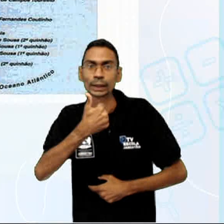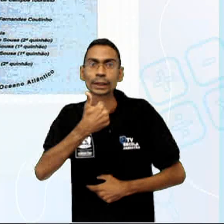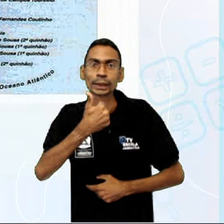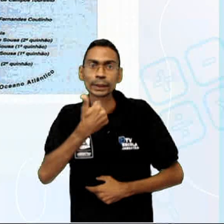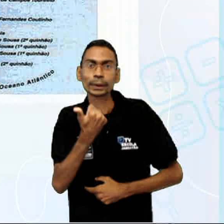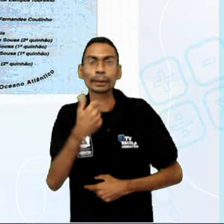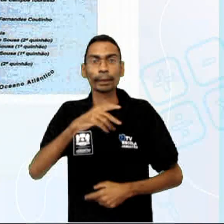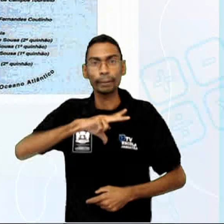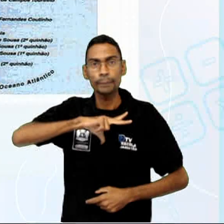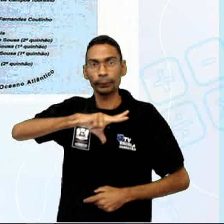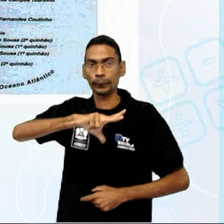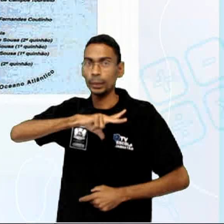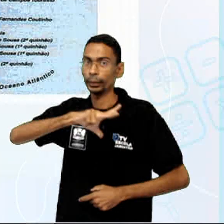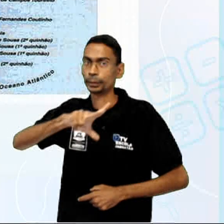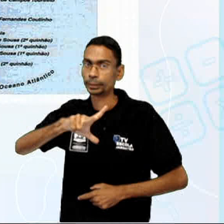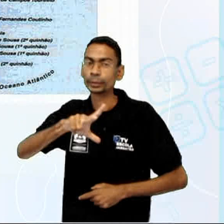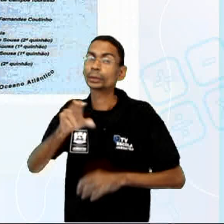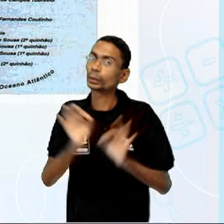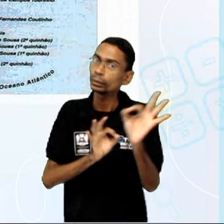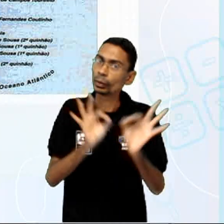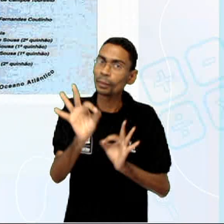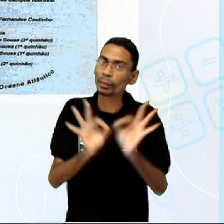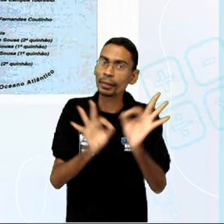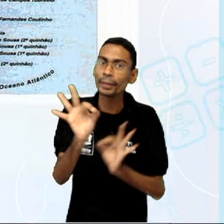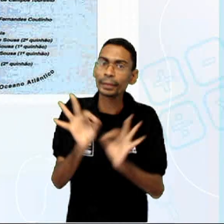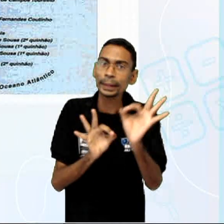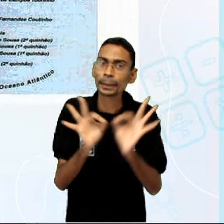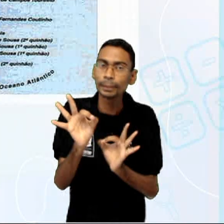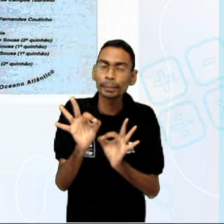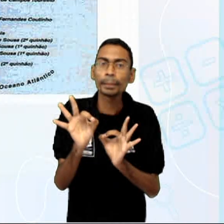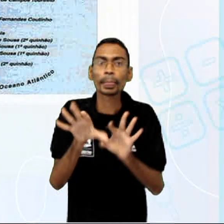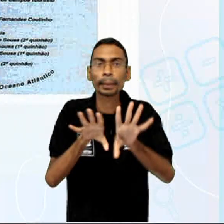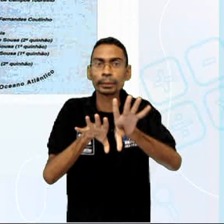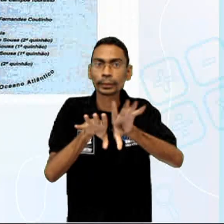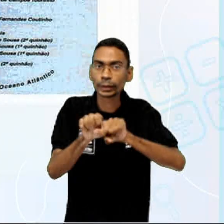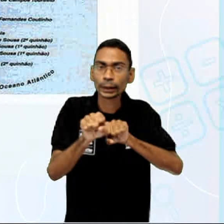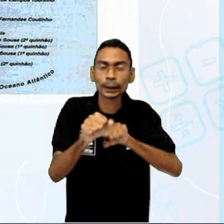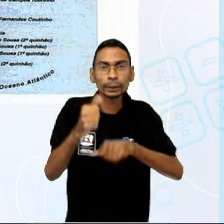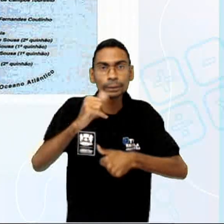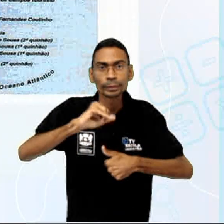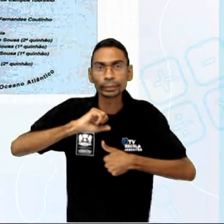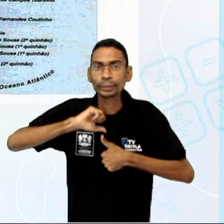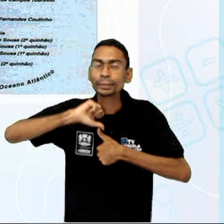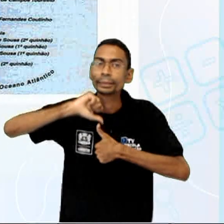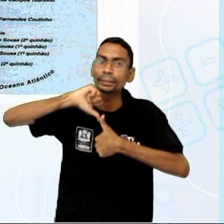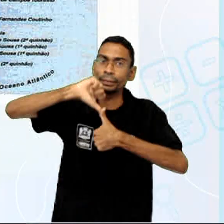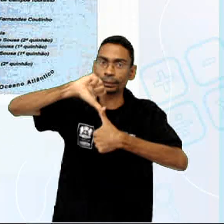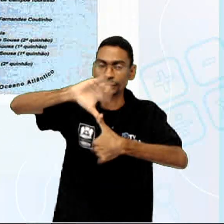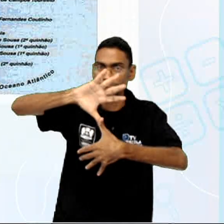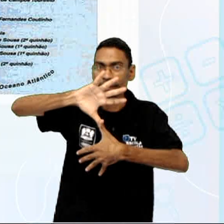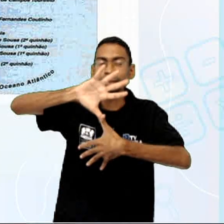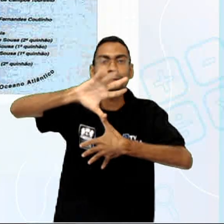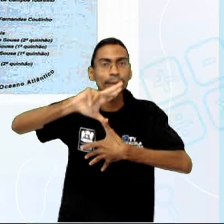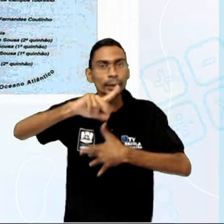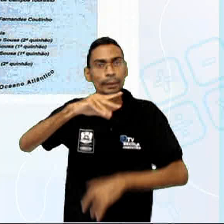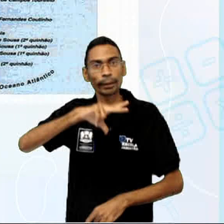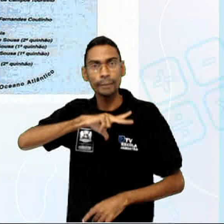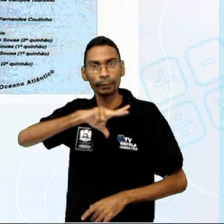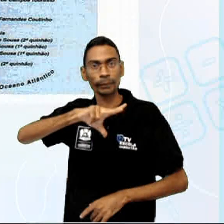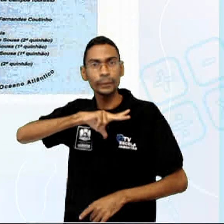pelos portugueses para sistematizar a colonização da América Portuguesa. O que é isso,